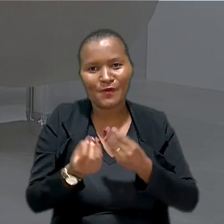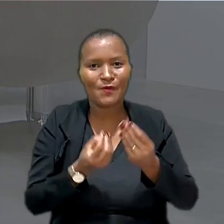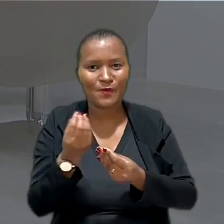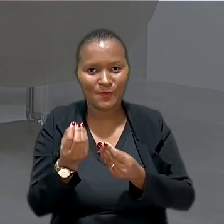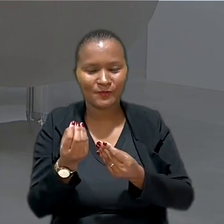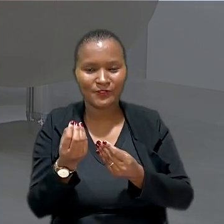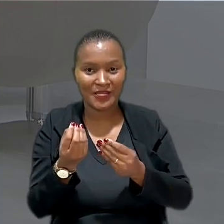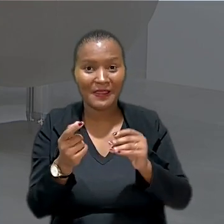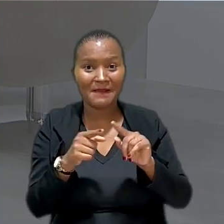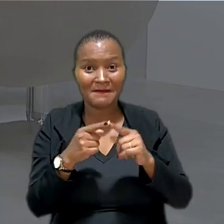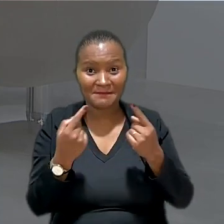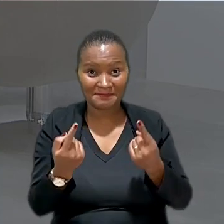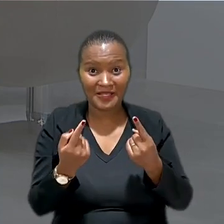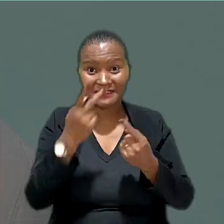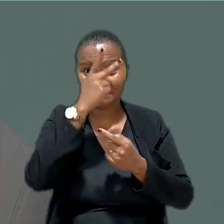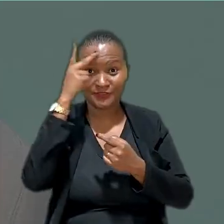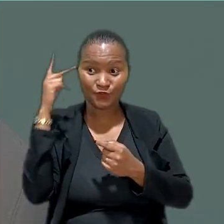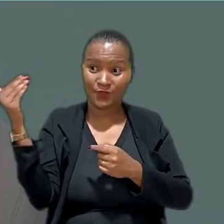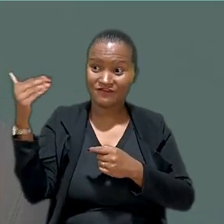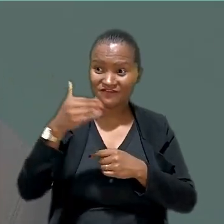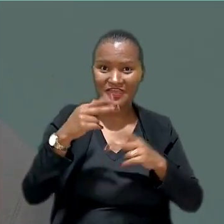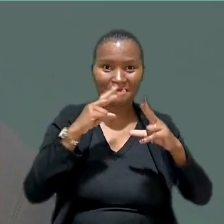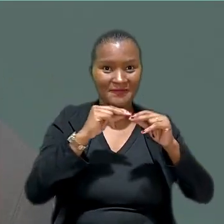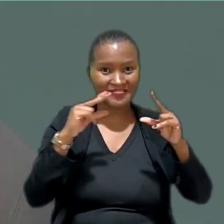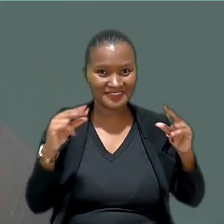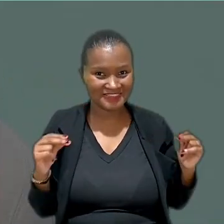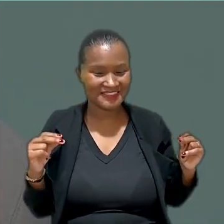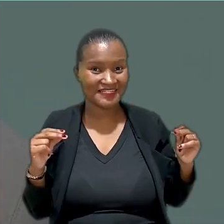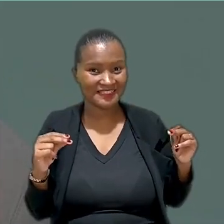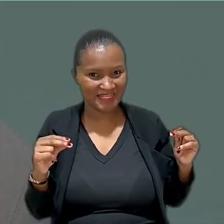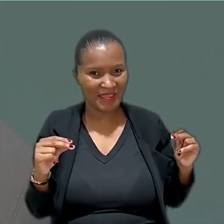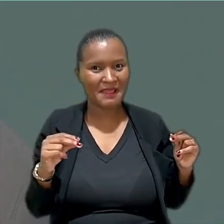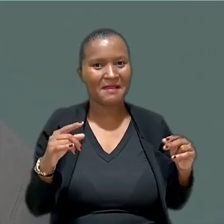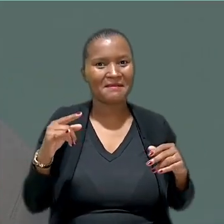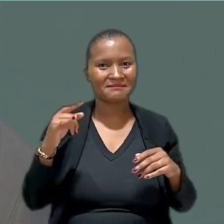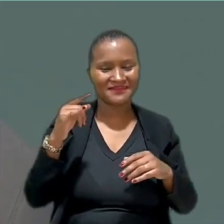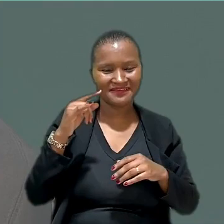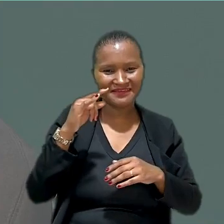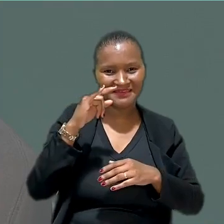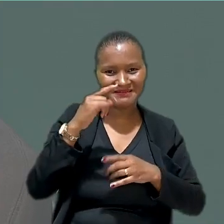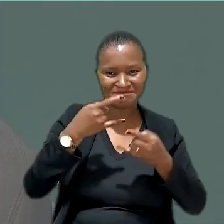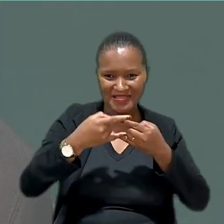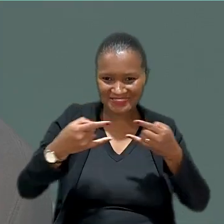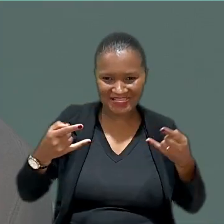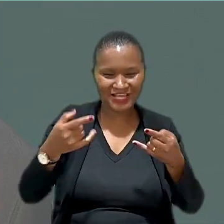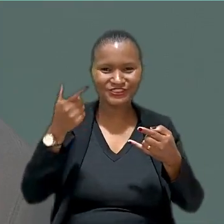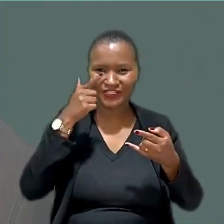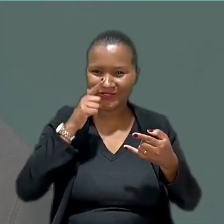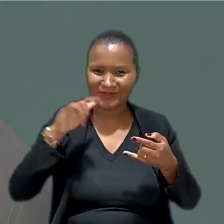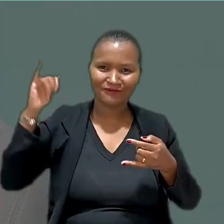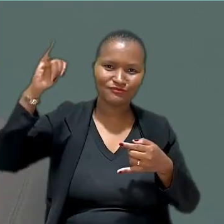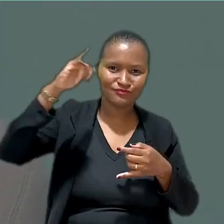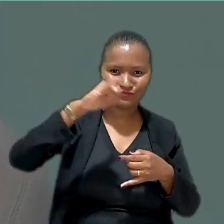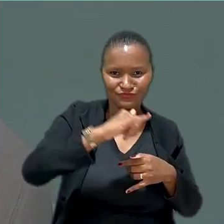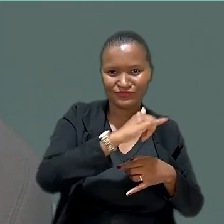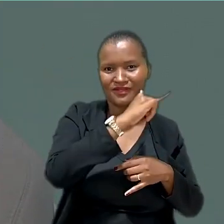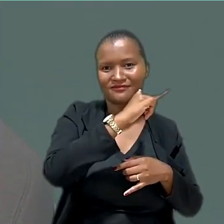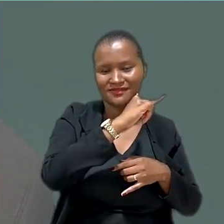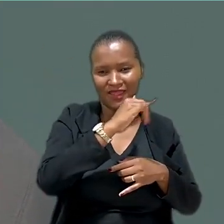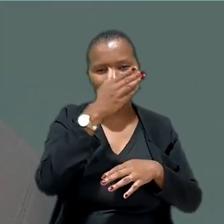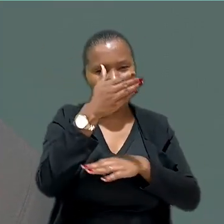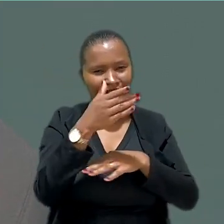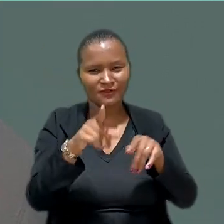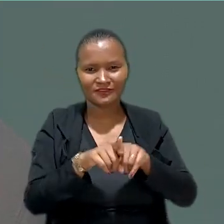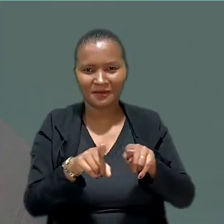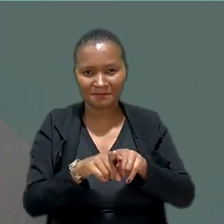isso, mas ele vem a Brasília com diárias e passagens pagas pelo tribunal, numa sessão do Conselho e do Colégio de